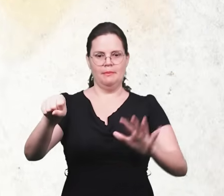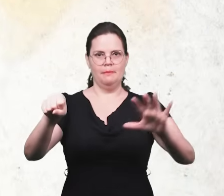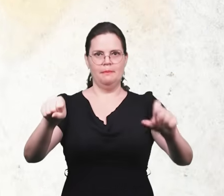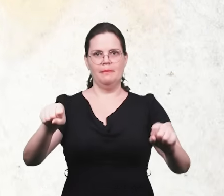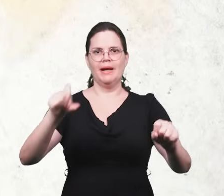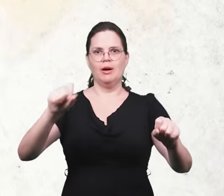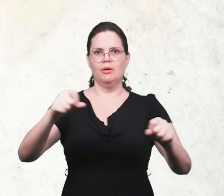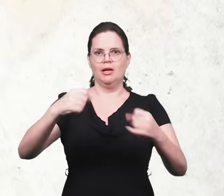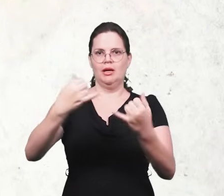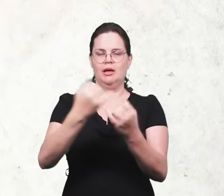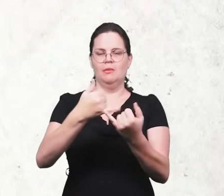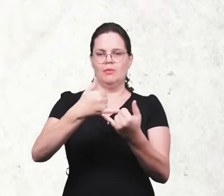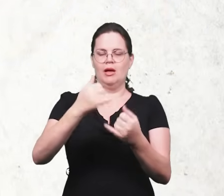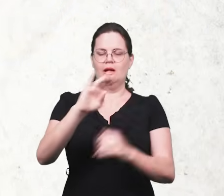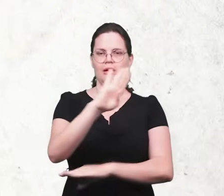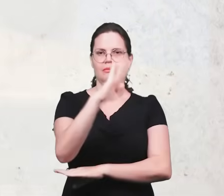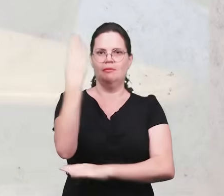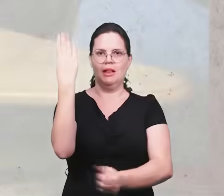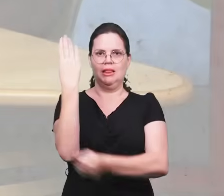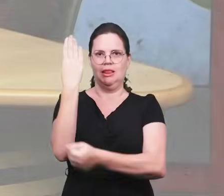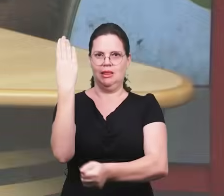na roca.